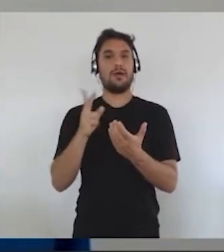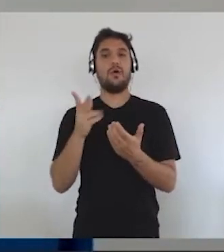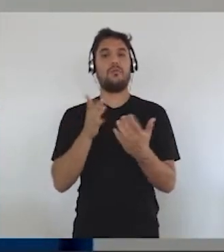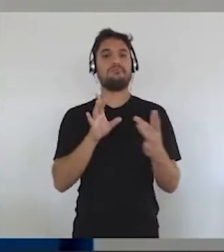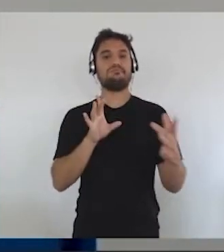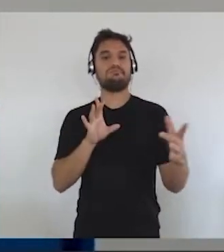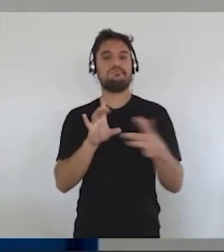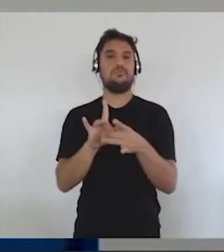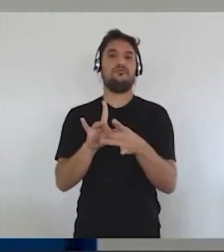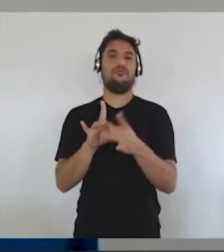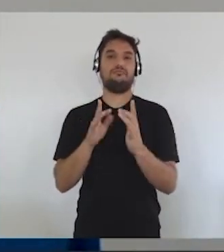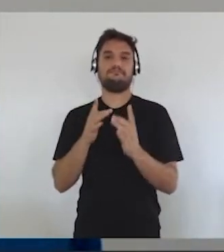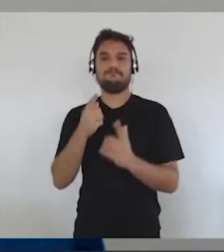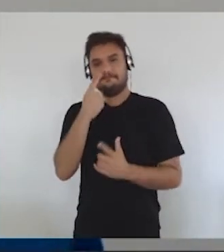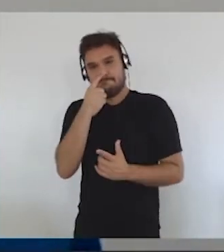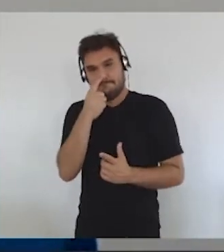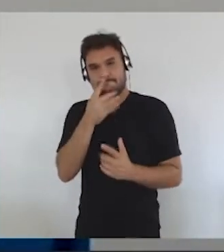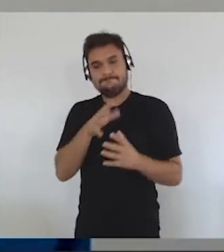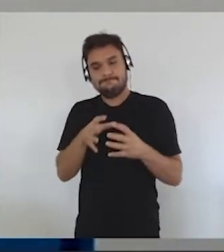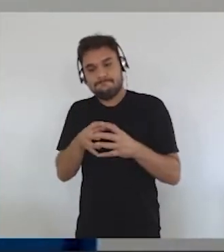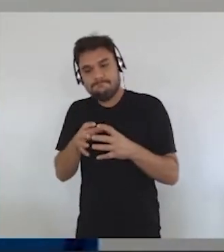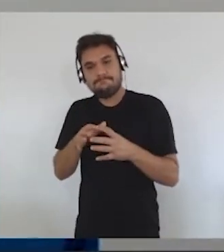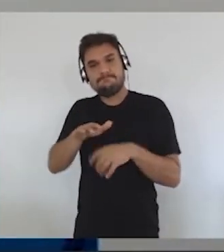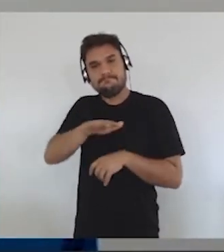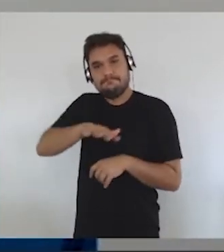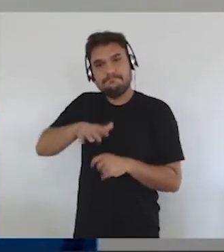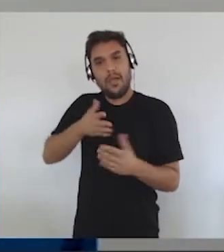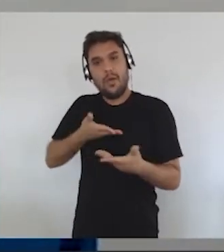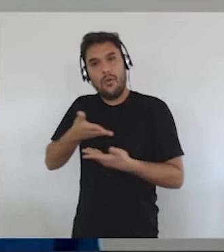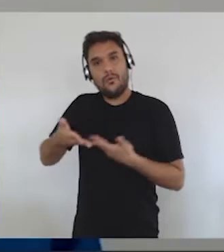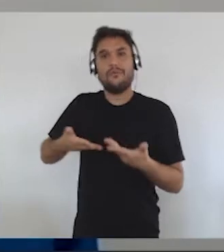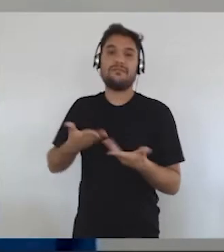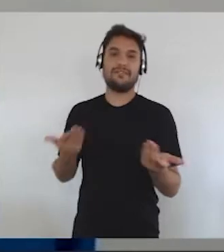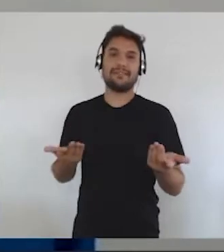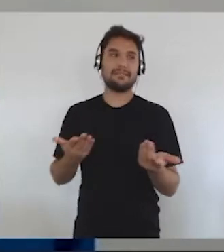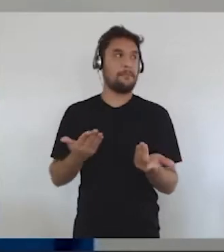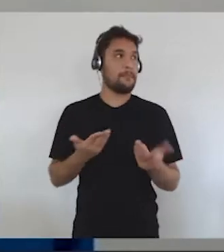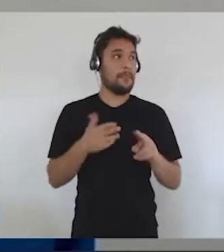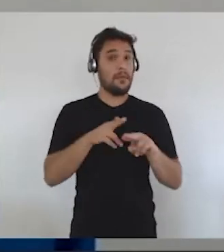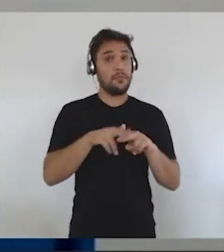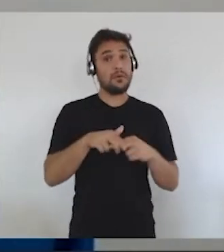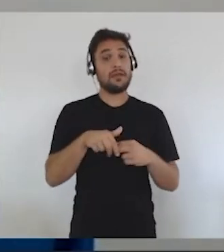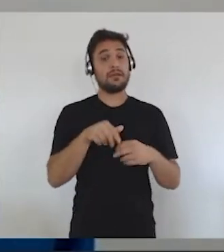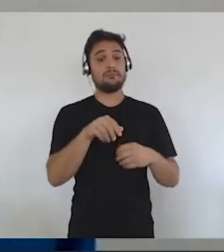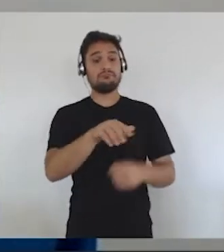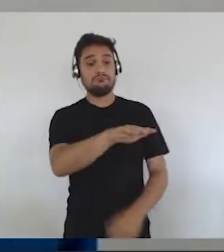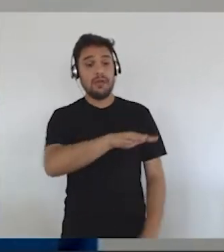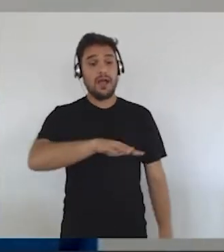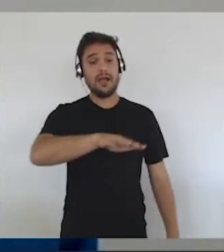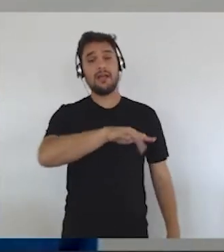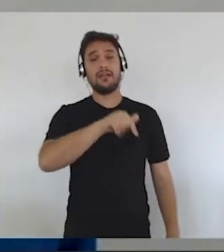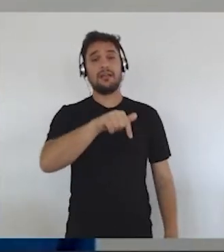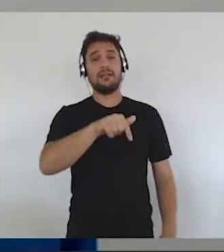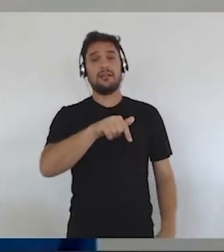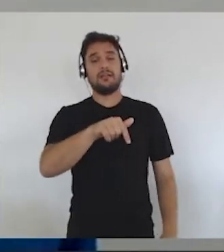que se criaram ao longo do período de convivência. E isso no âmbito das